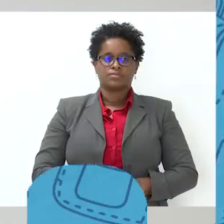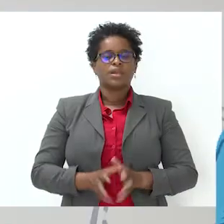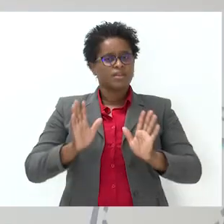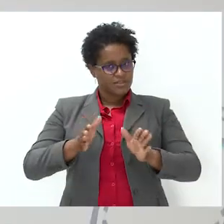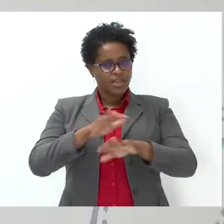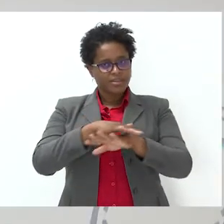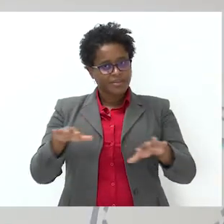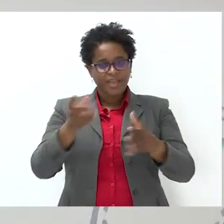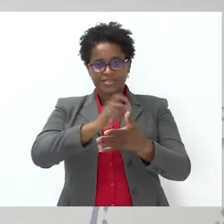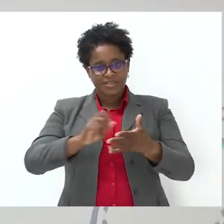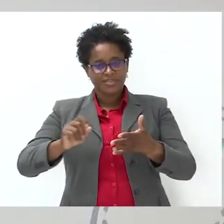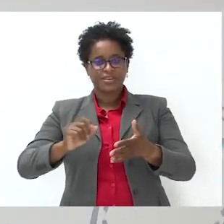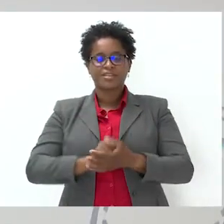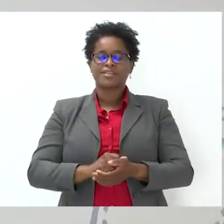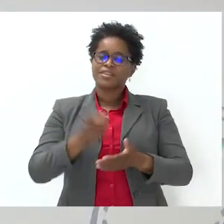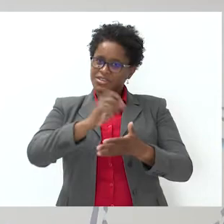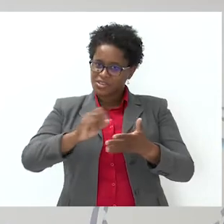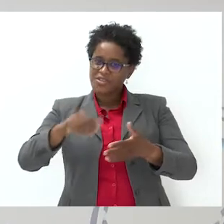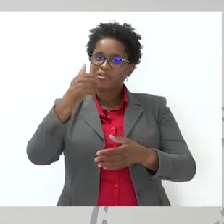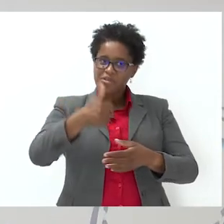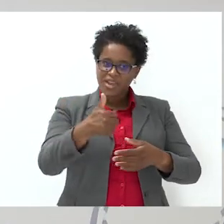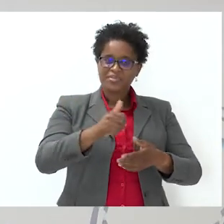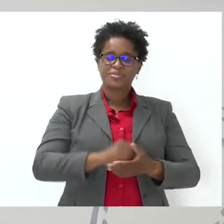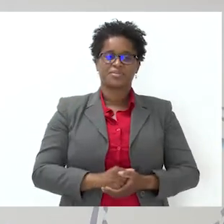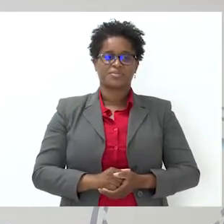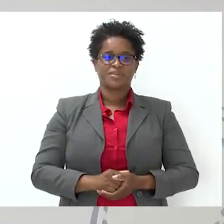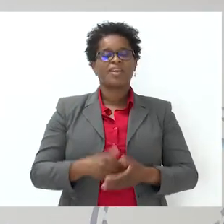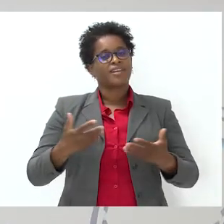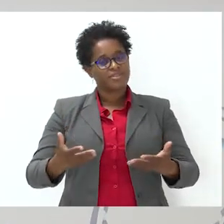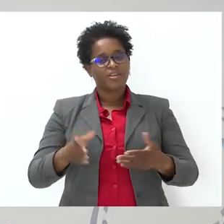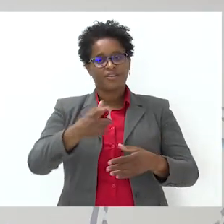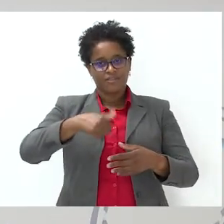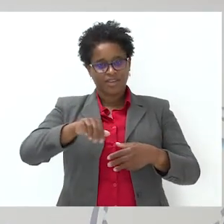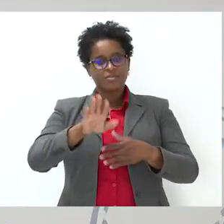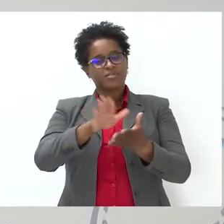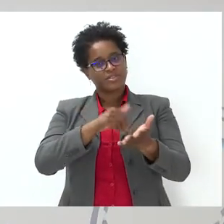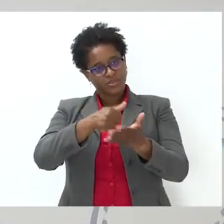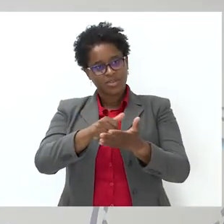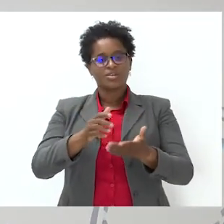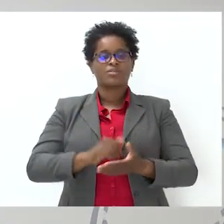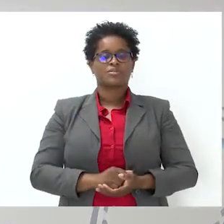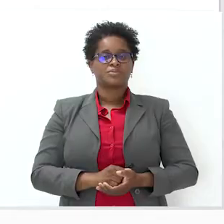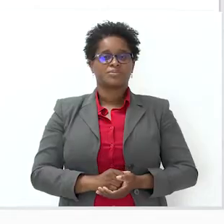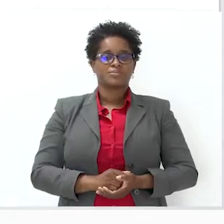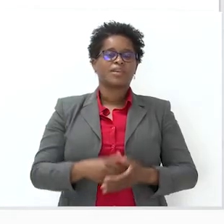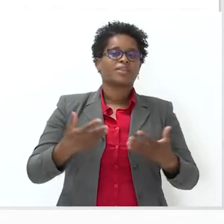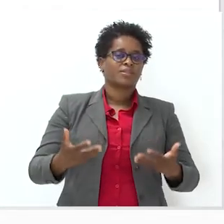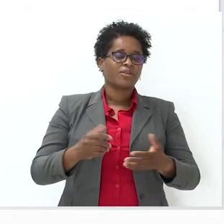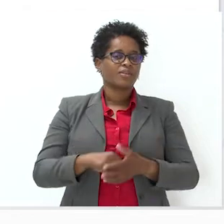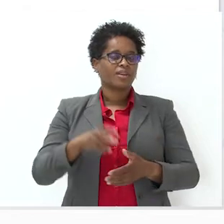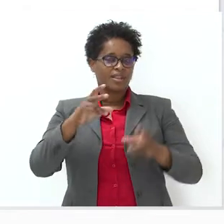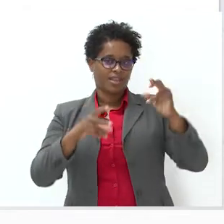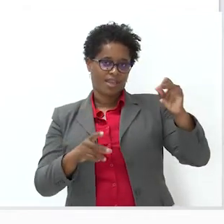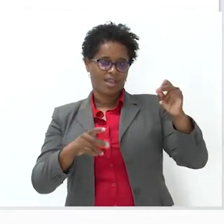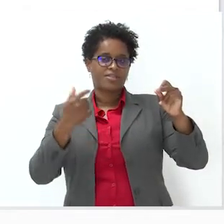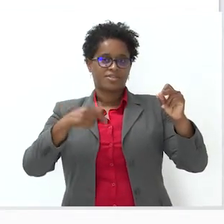Já completaram? Completaram corretamente? Então, vamos à correção. Então, a